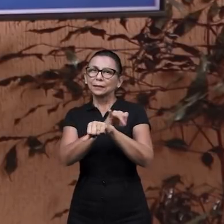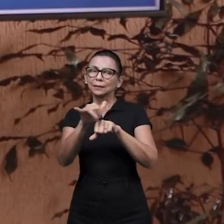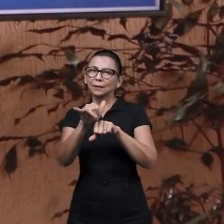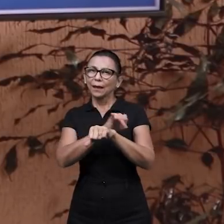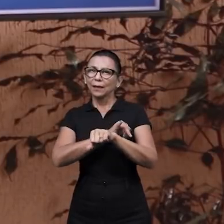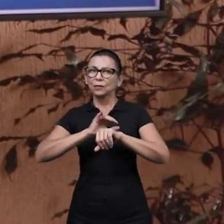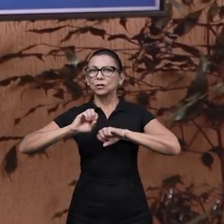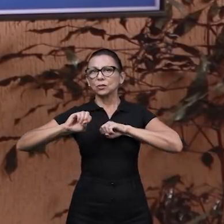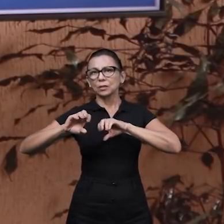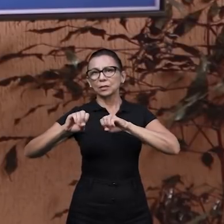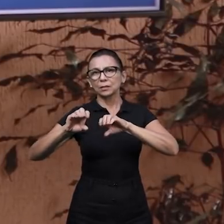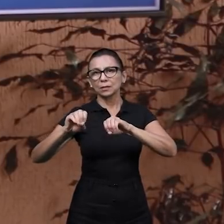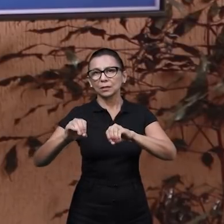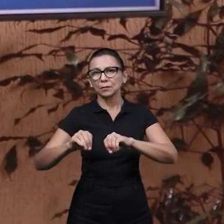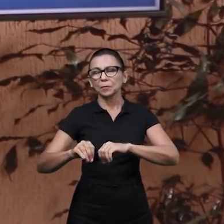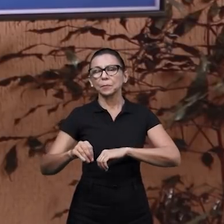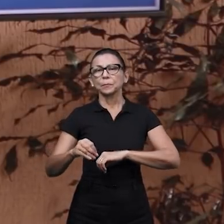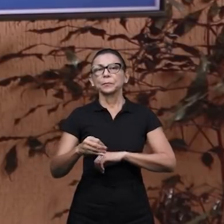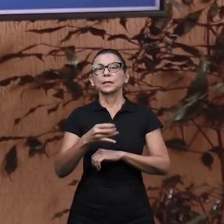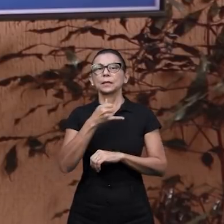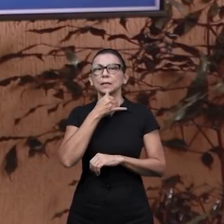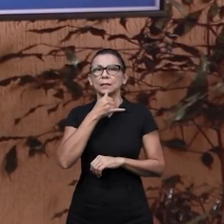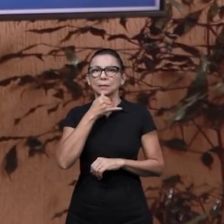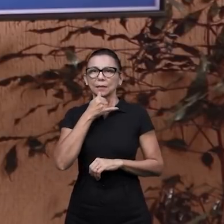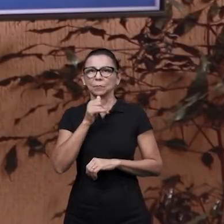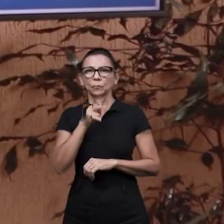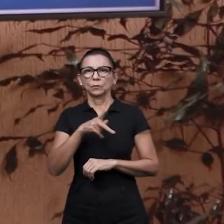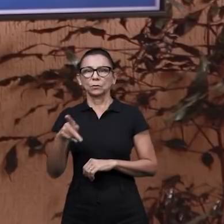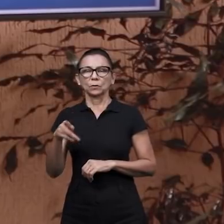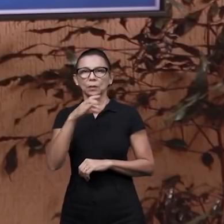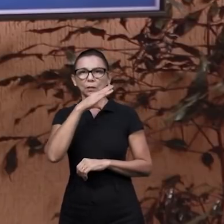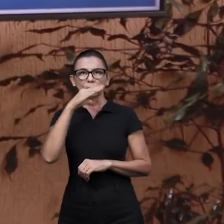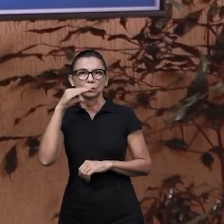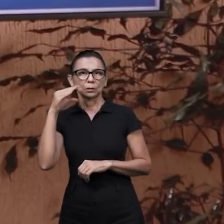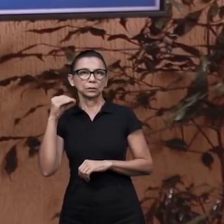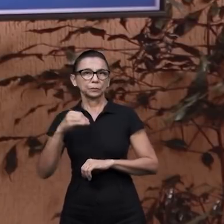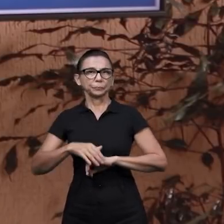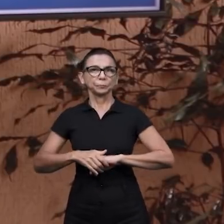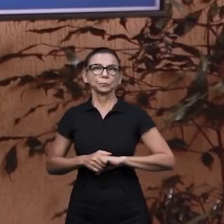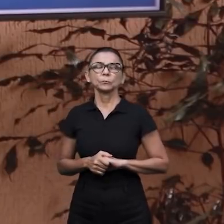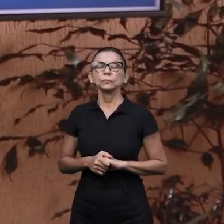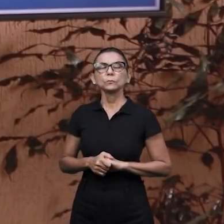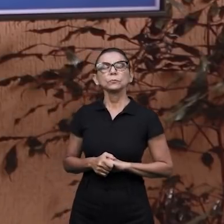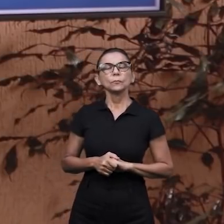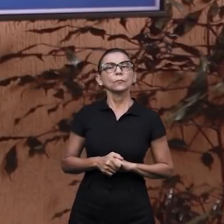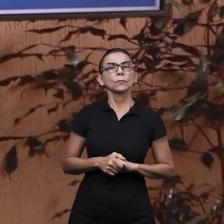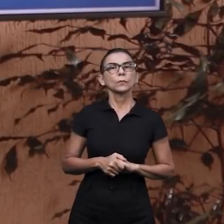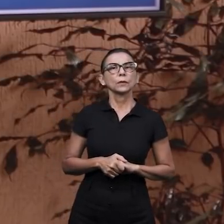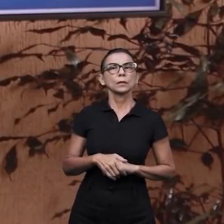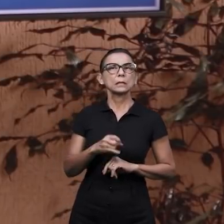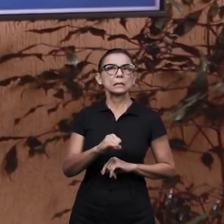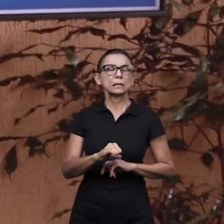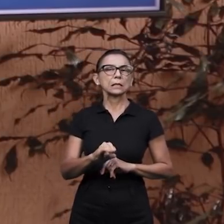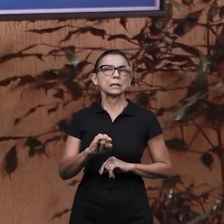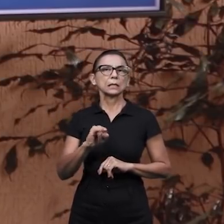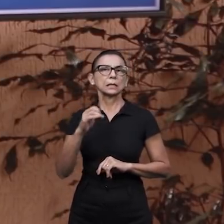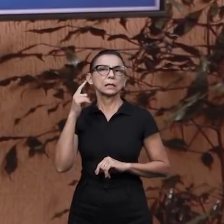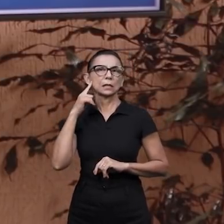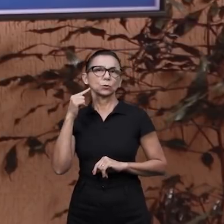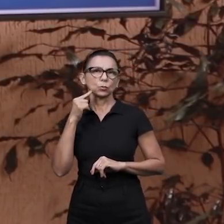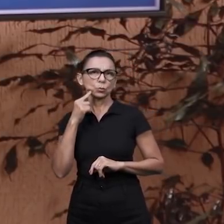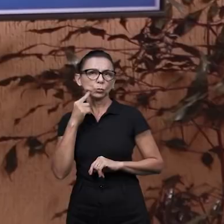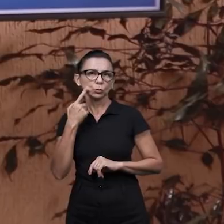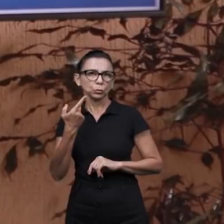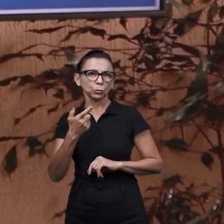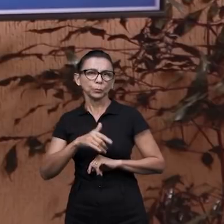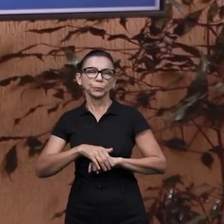isso naturalmente. A professora de adolescente vai dar um estudo no nível de adolescente. A professora de intermediário